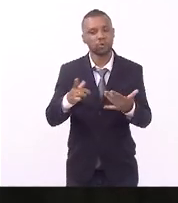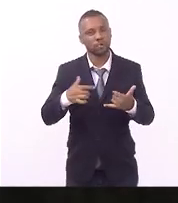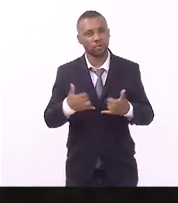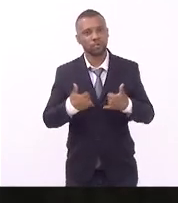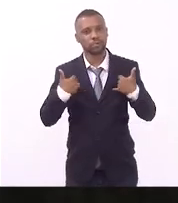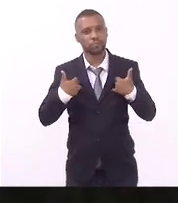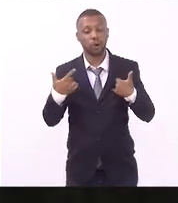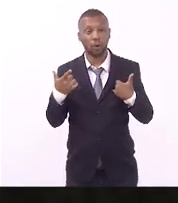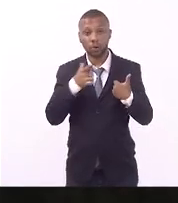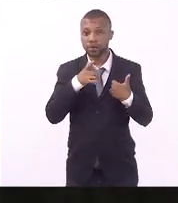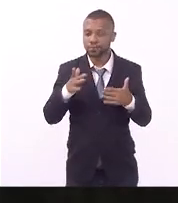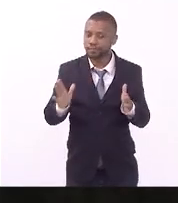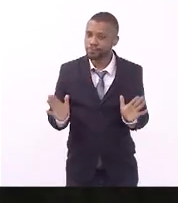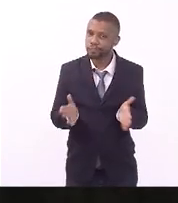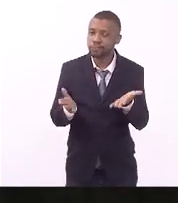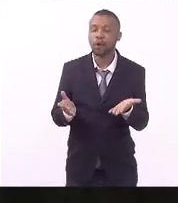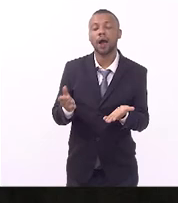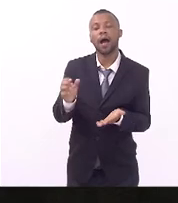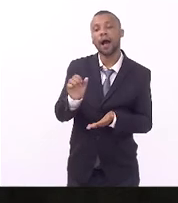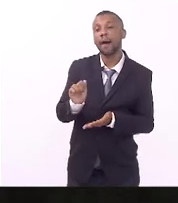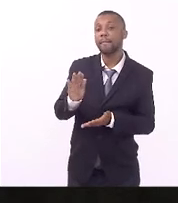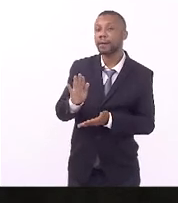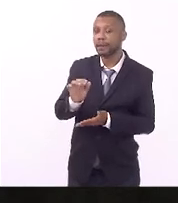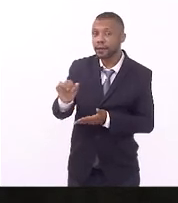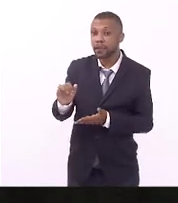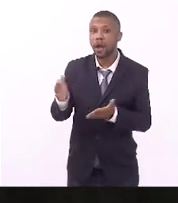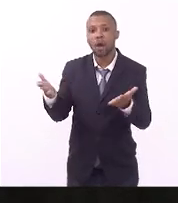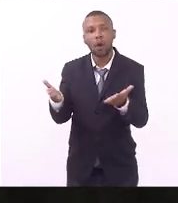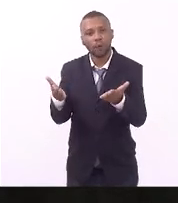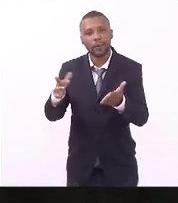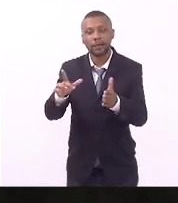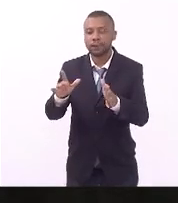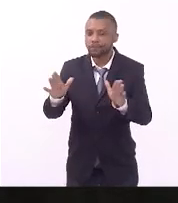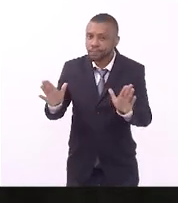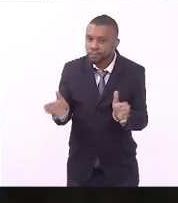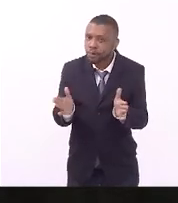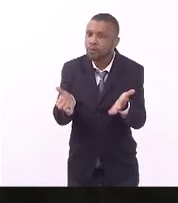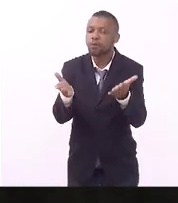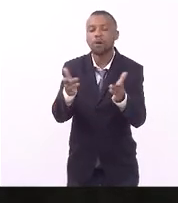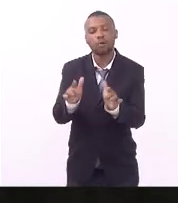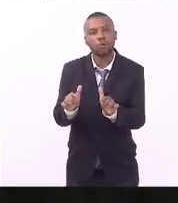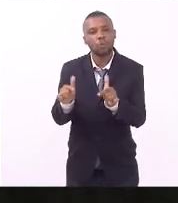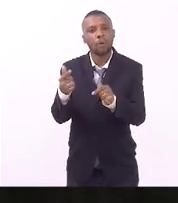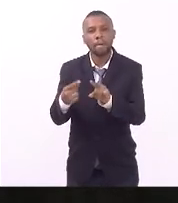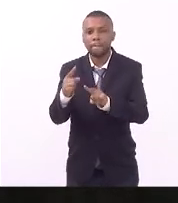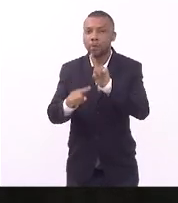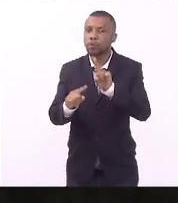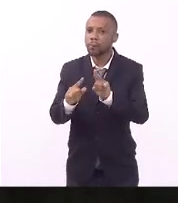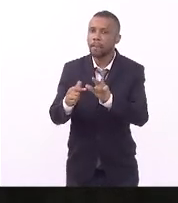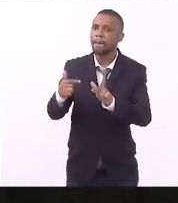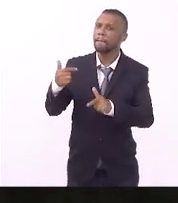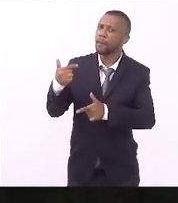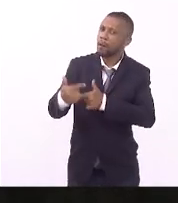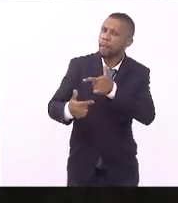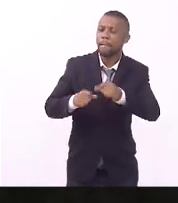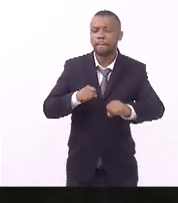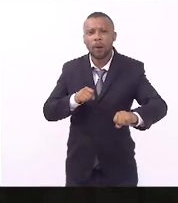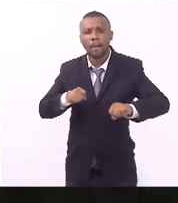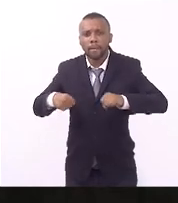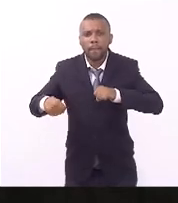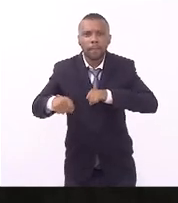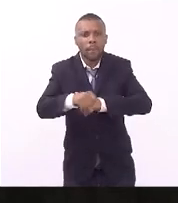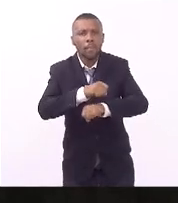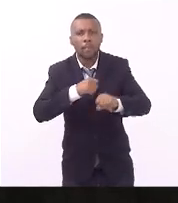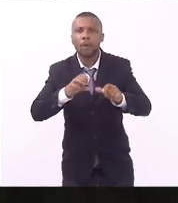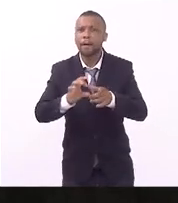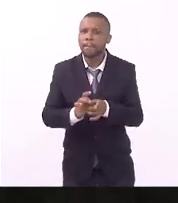conseguimos ressuscitar a BI. A BI hoje está mais viva do que nunca, sempre na trincheira da luta pela democracia, pela